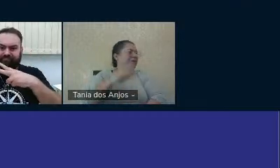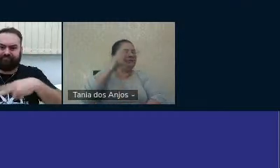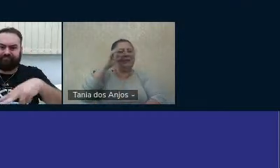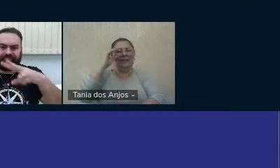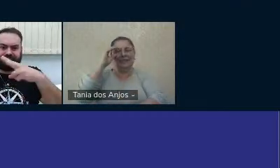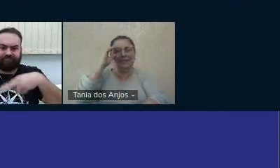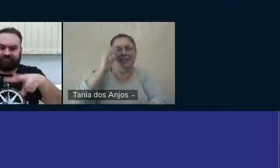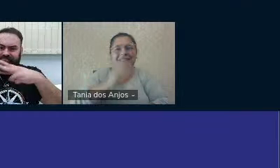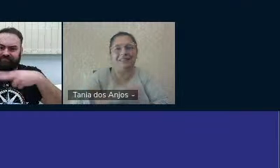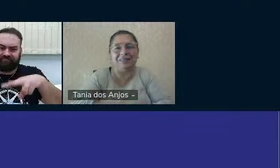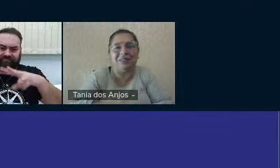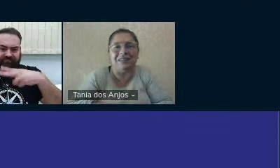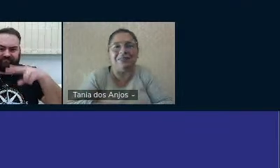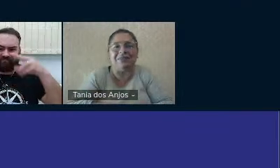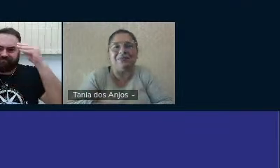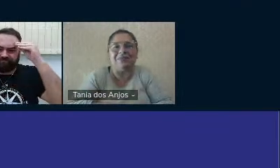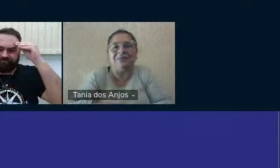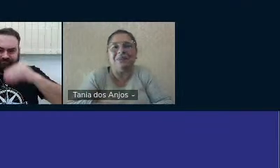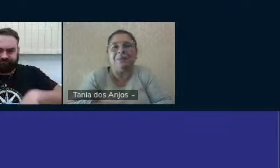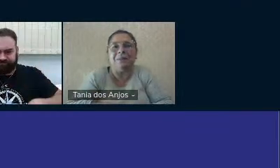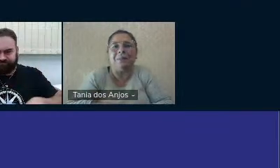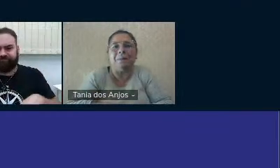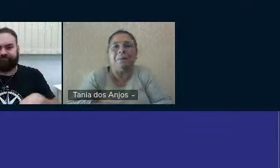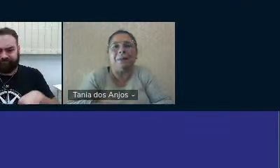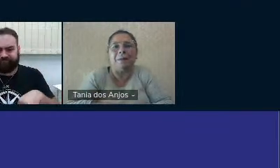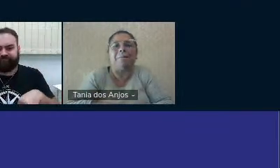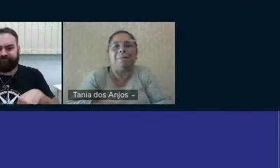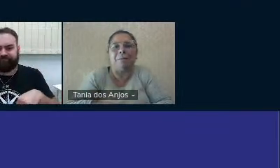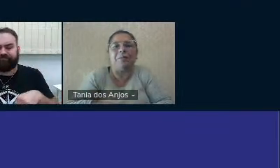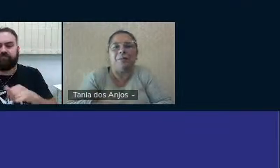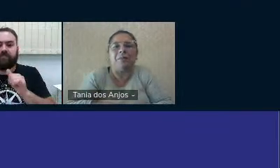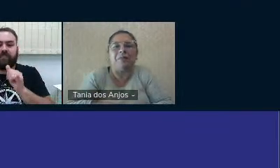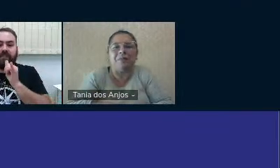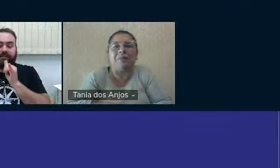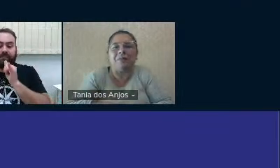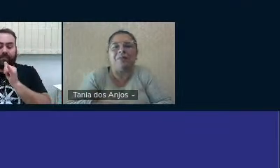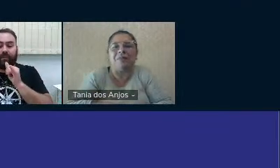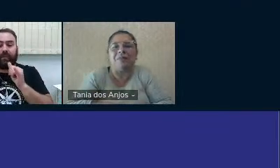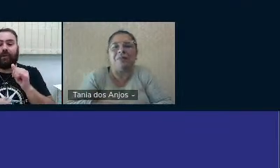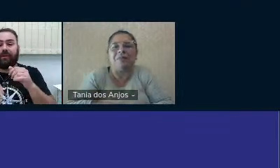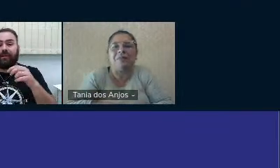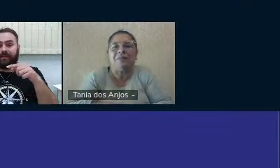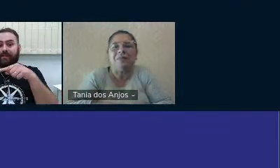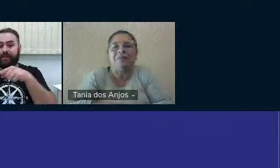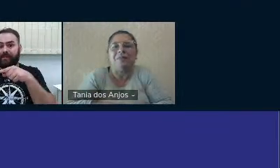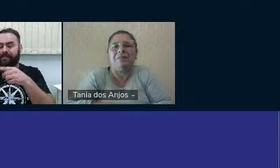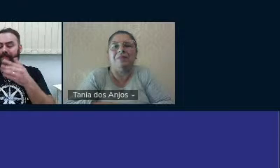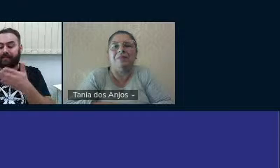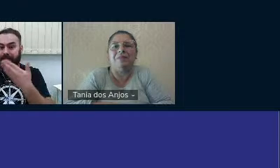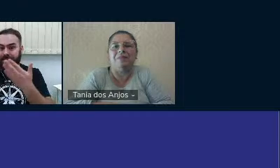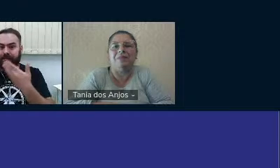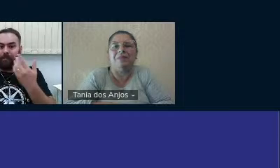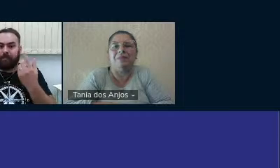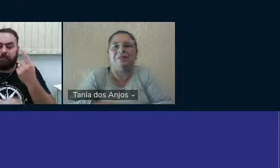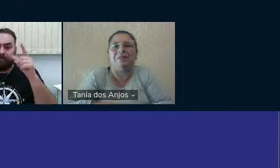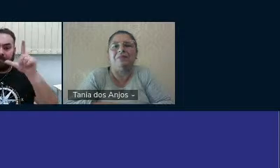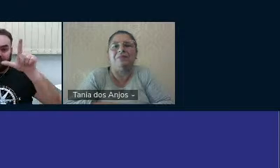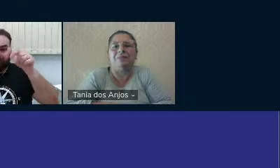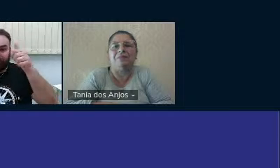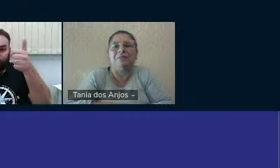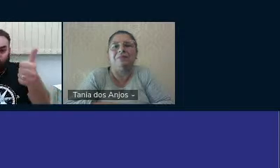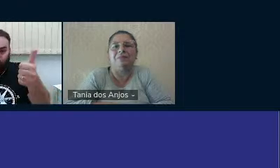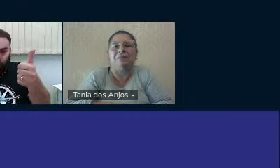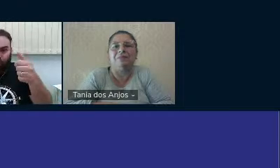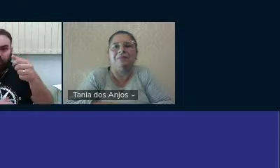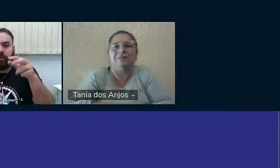se aqui. Verdade. O Renan está dizendo que a literatura escrita em Signwright não é muito divulgada, que as